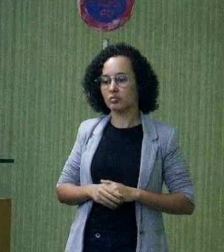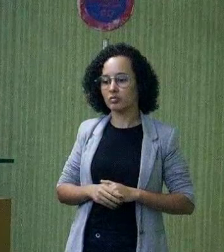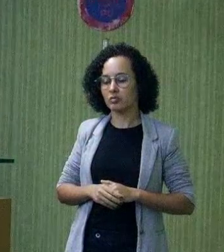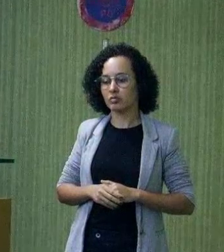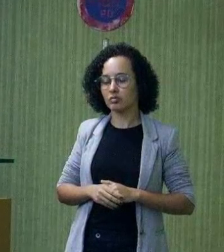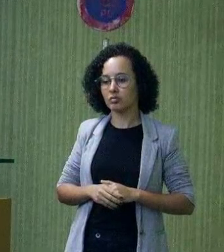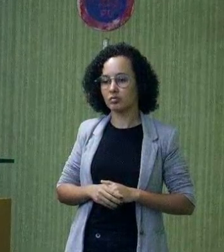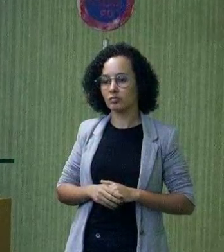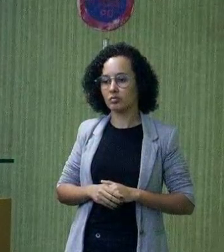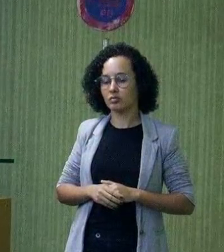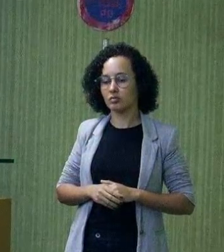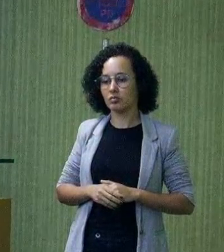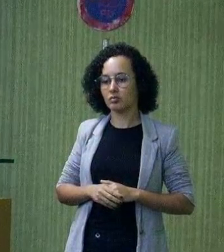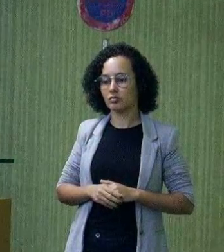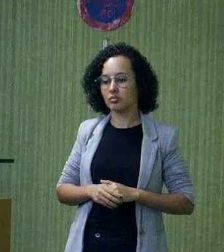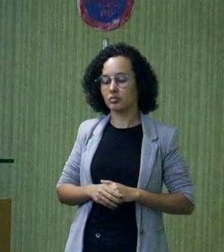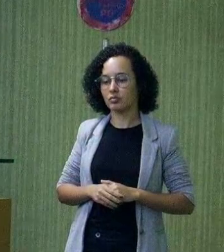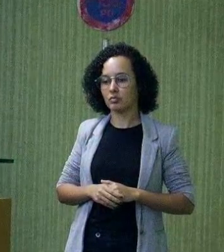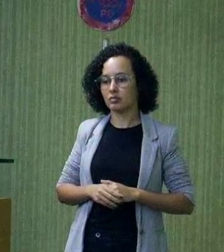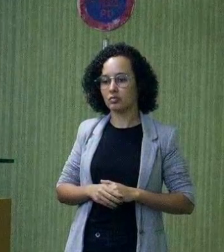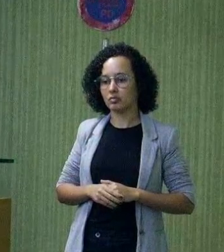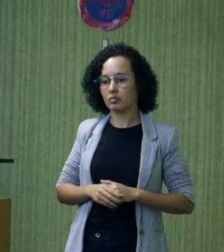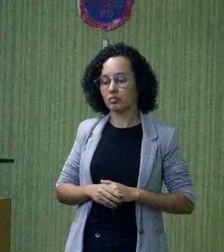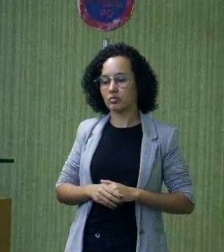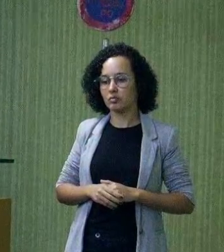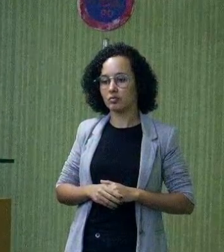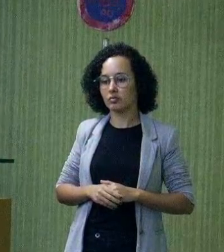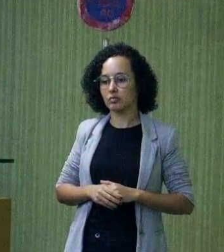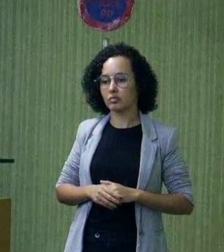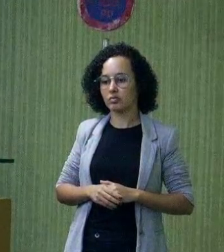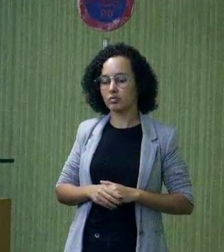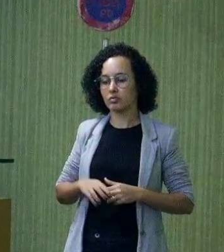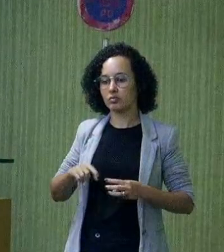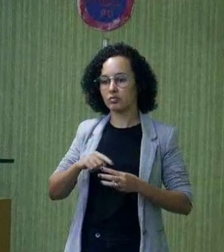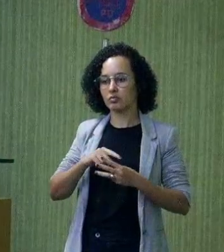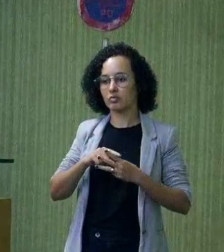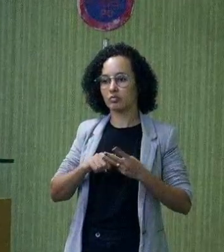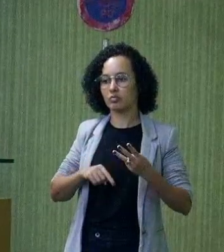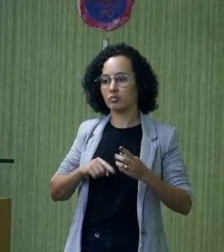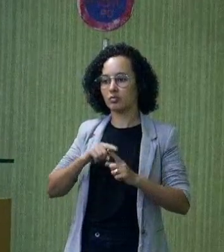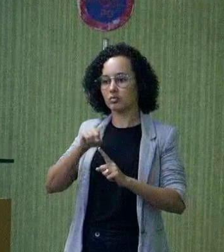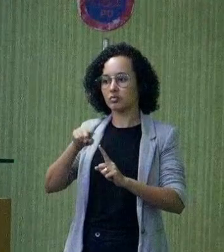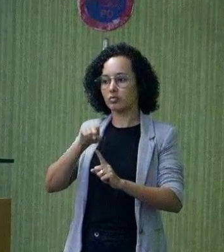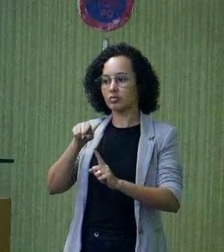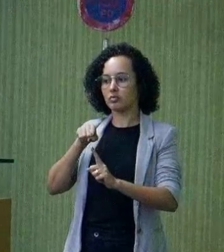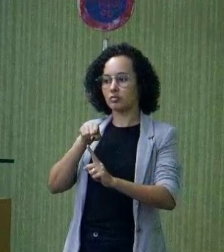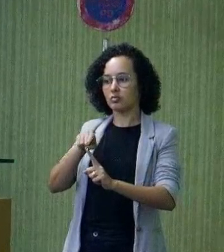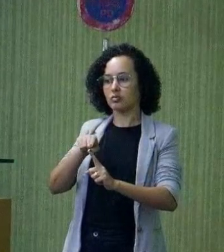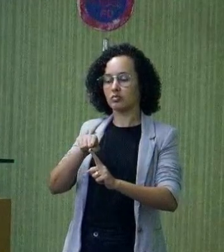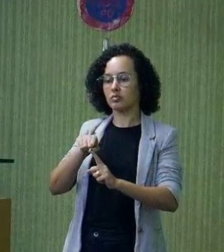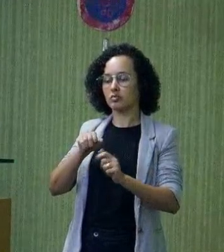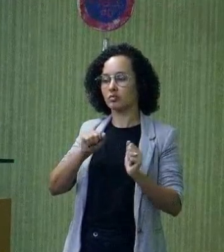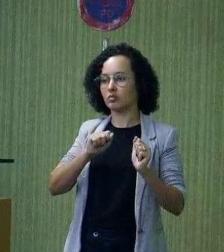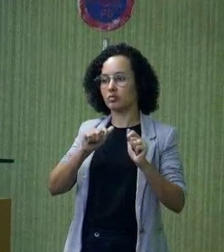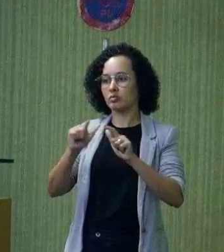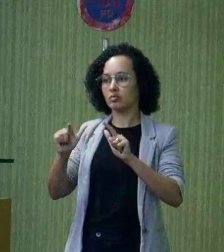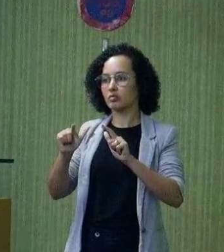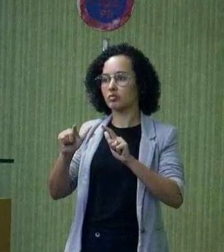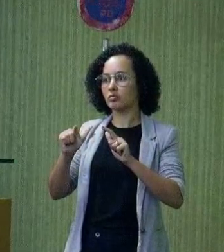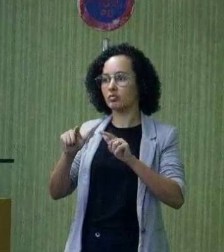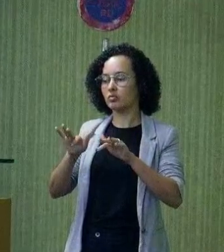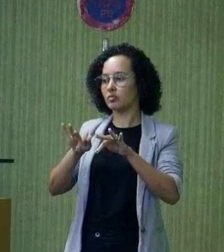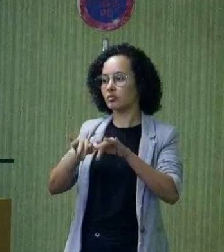eu eu nós temos aí ainda esses três objetivos né ah e um slide que eu acho que fica aí como